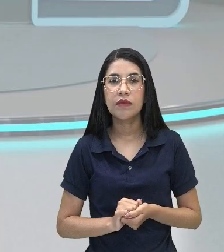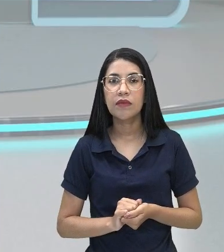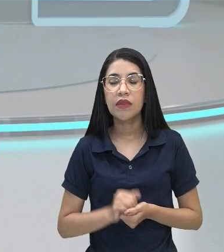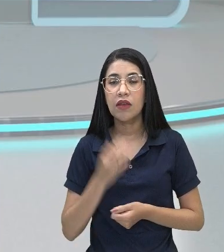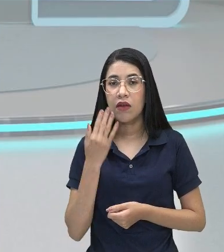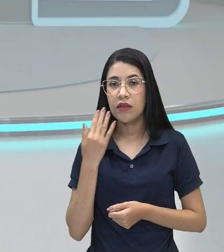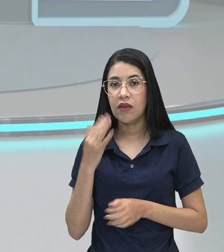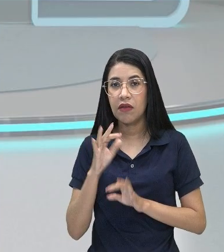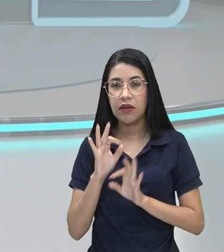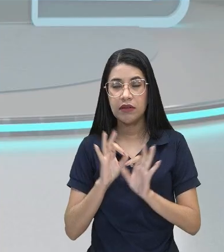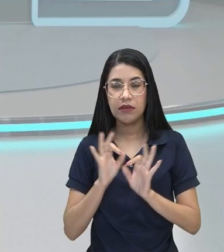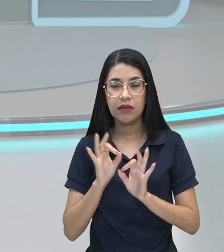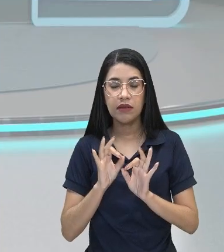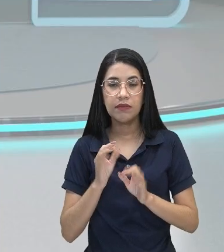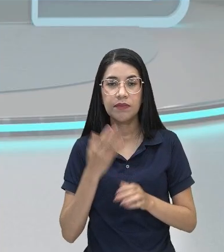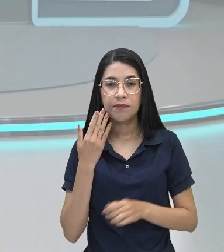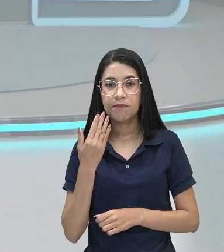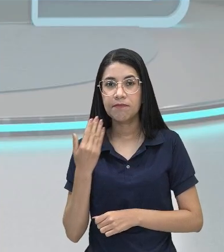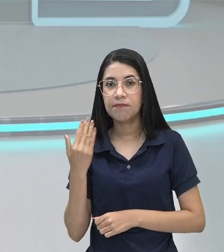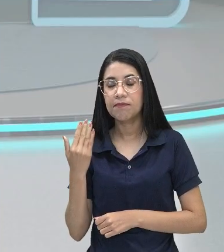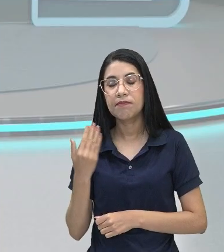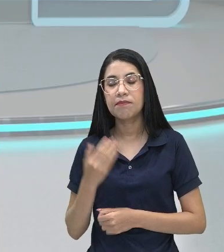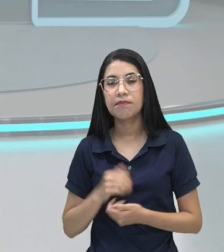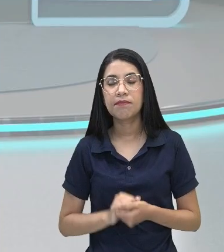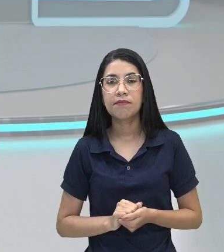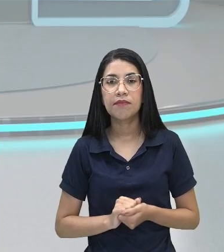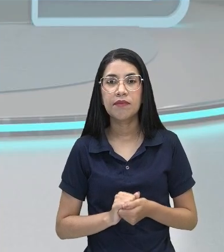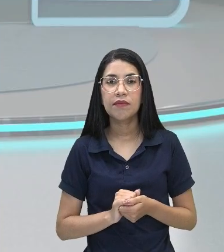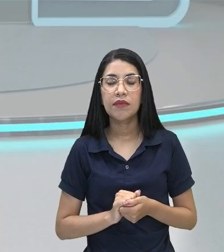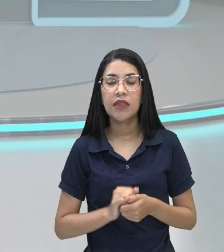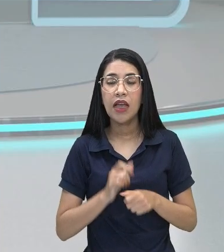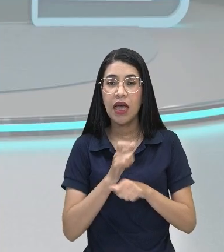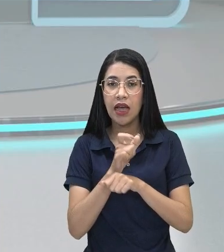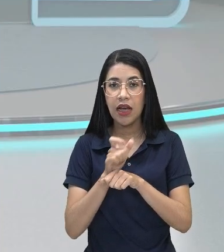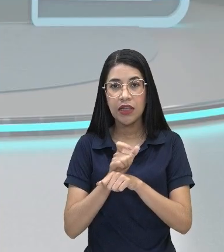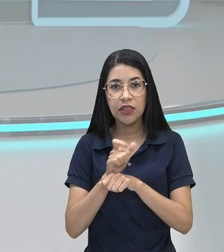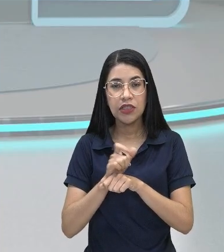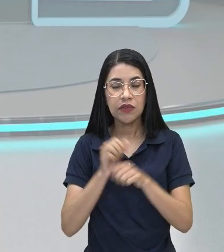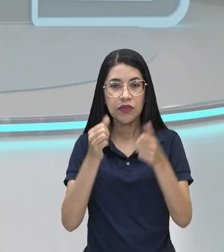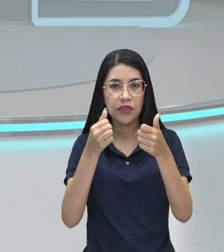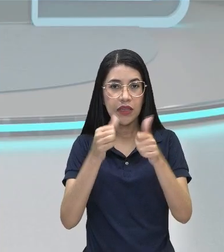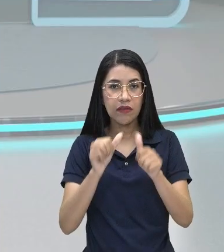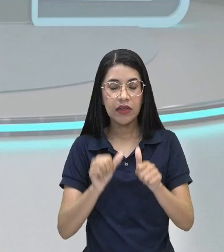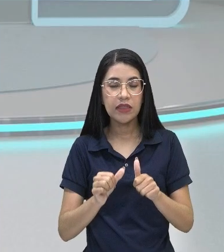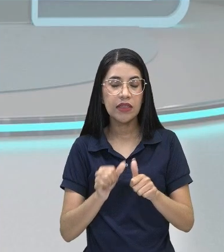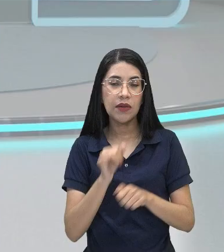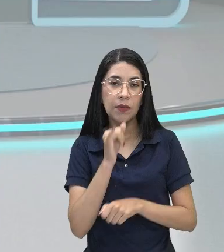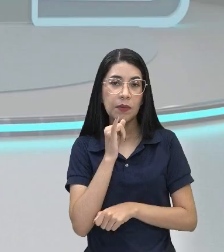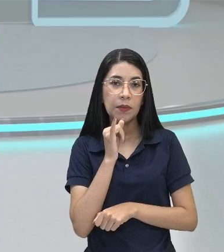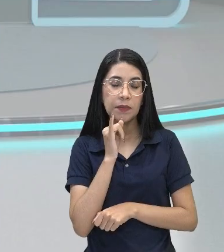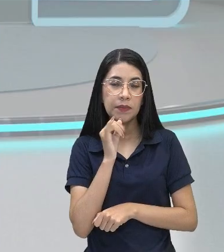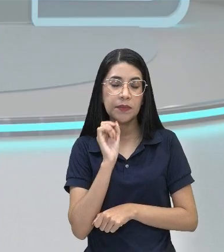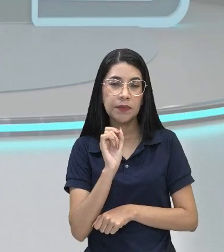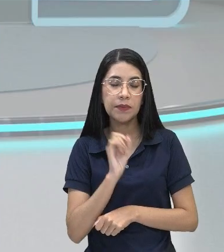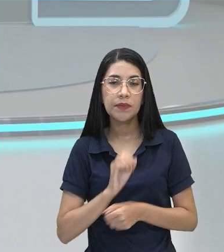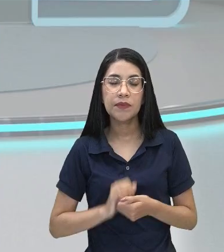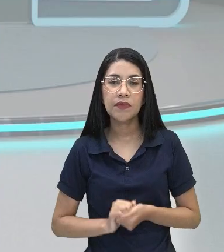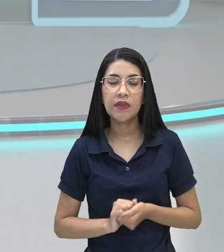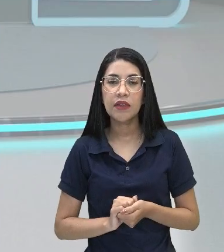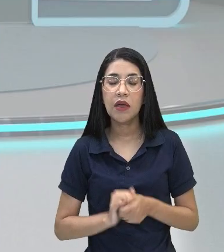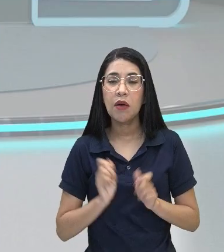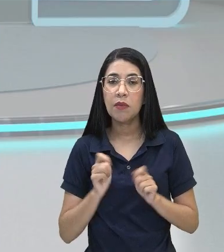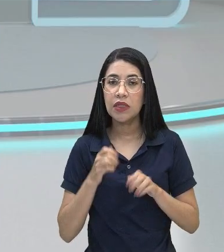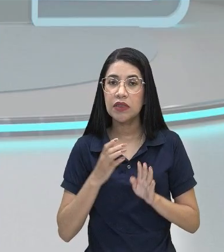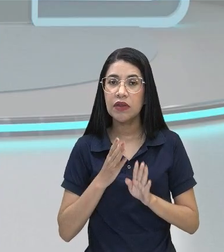seguinte forma. Olha, observe aqui. Adjetivos avaliativos. Por exemplo, você vai